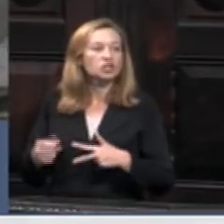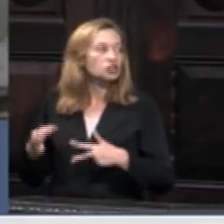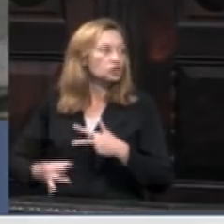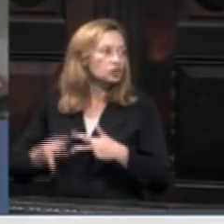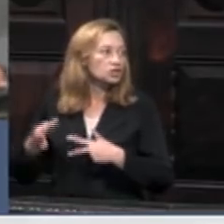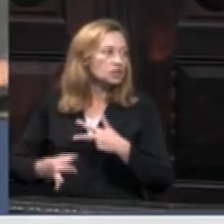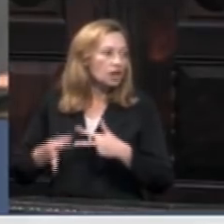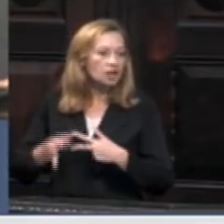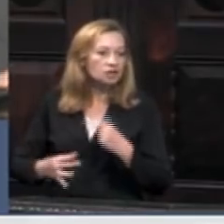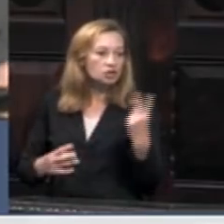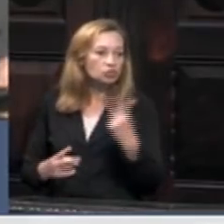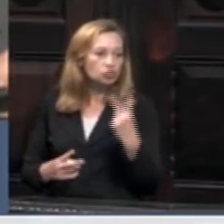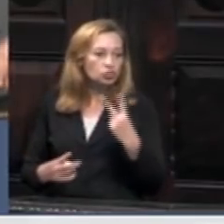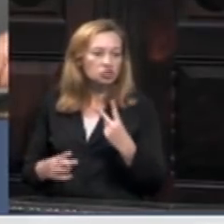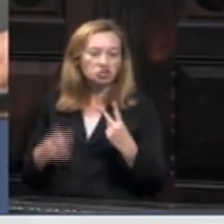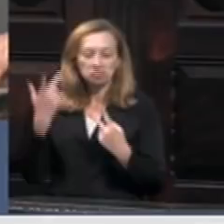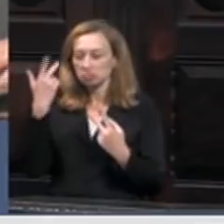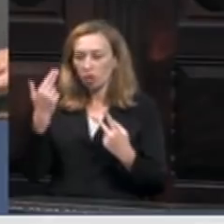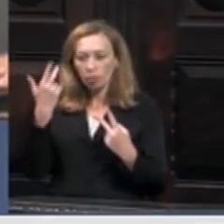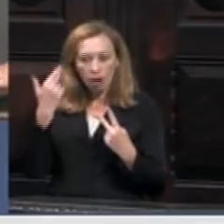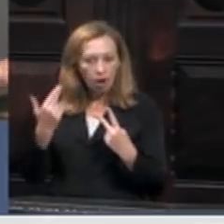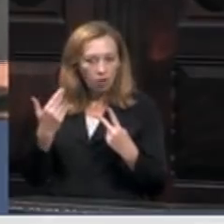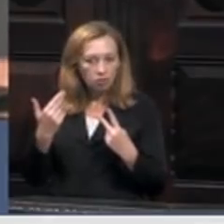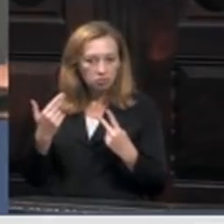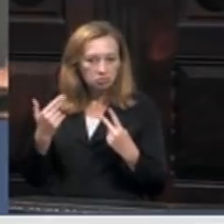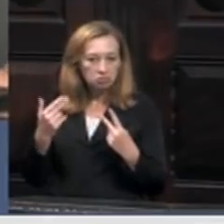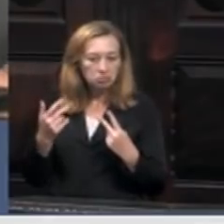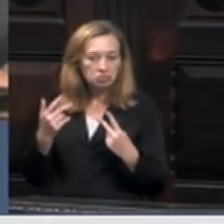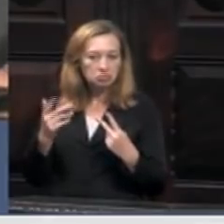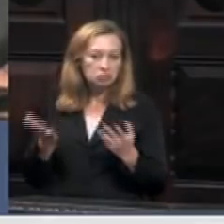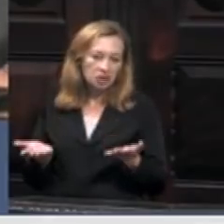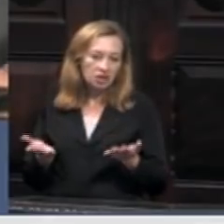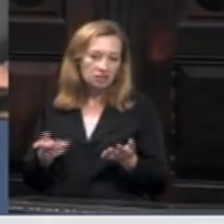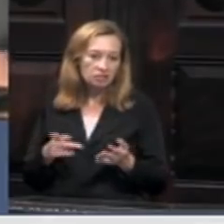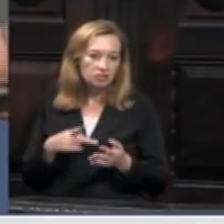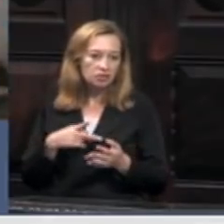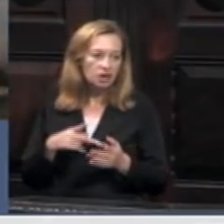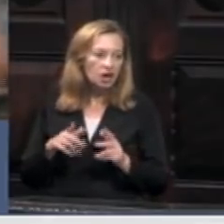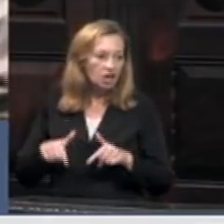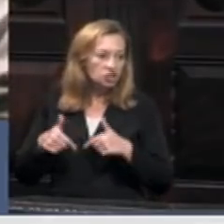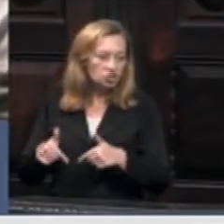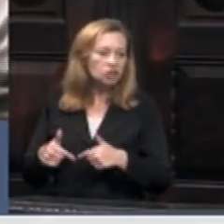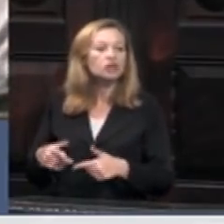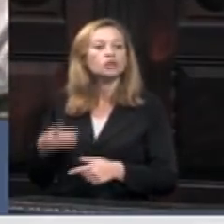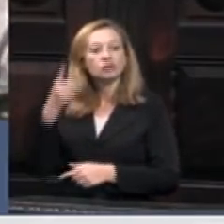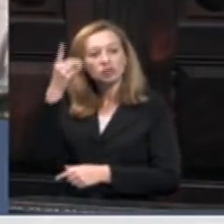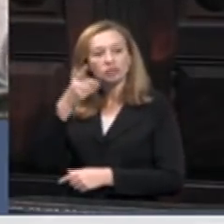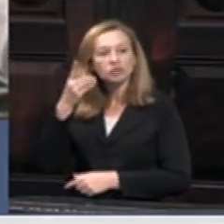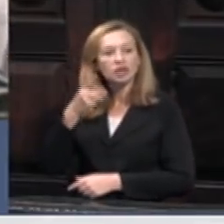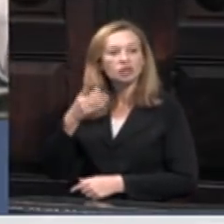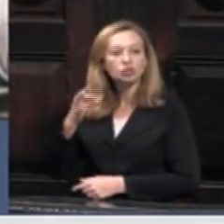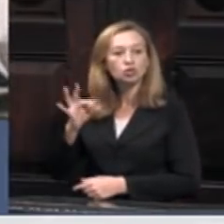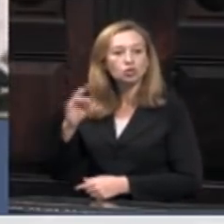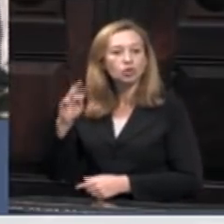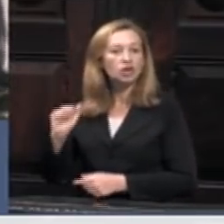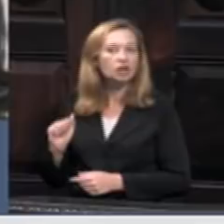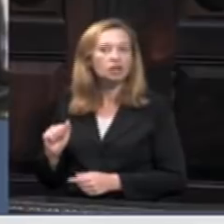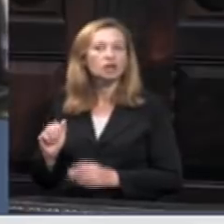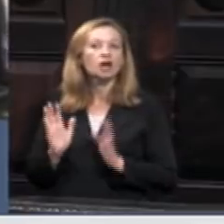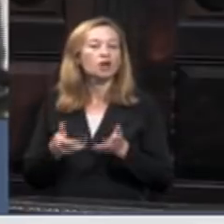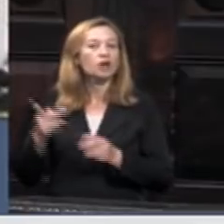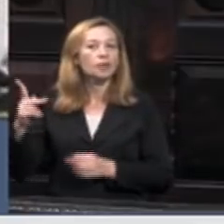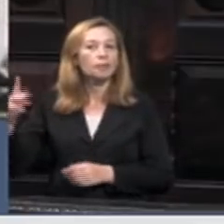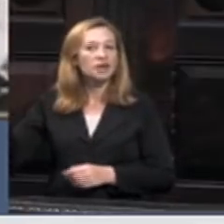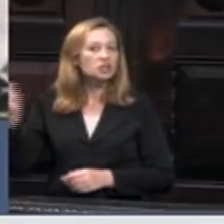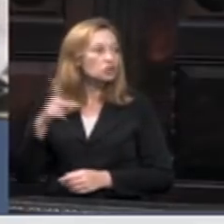são duas tranquilas para a gente acordar com o relator Gustavo Tutuca. Em relação ao PSOL,